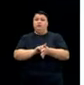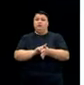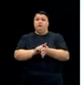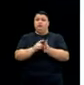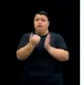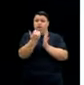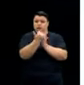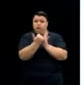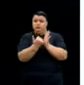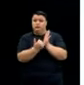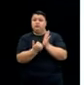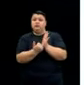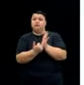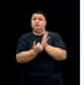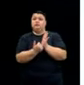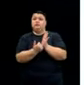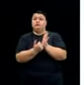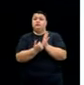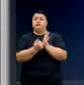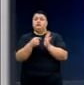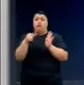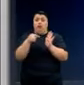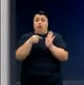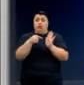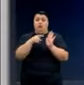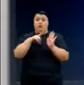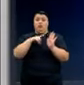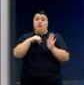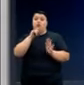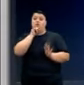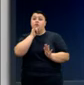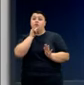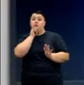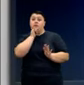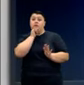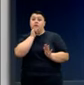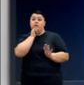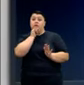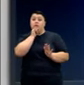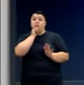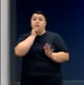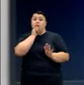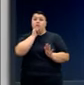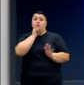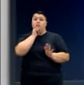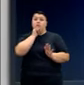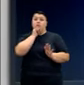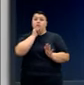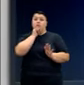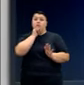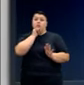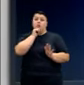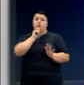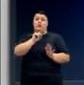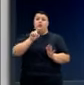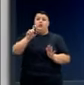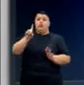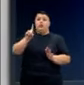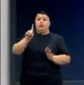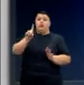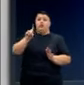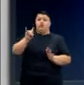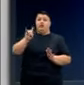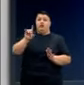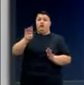mesoderme, certo? Então, aqui é um exemplo de diblásticos. Só tem